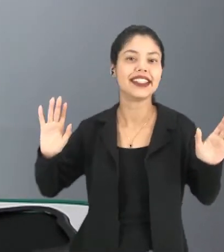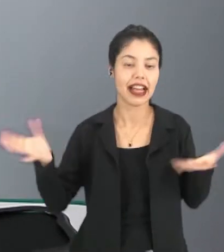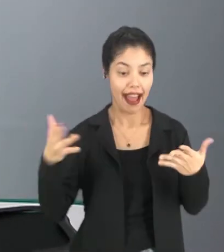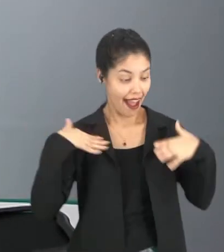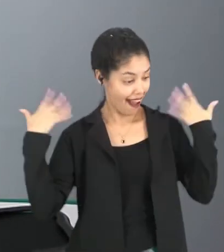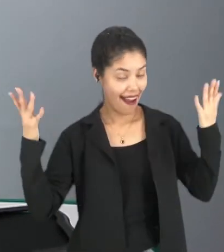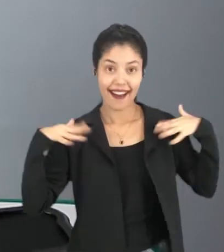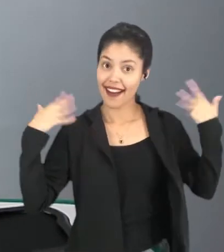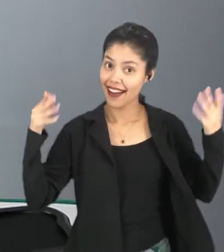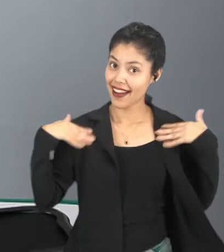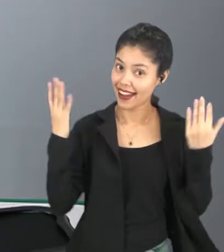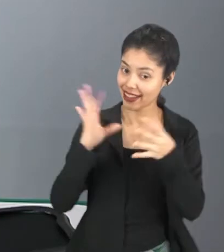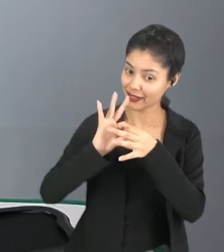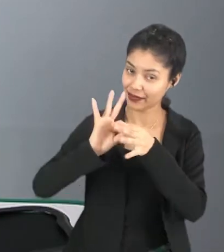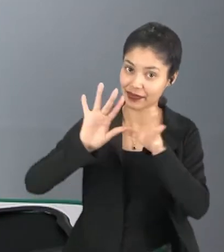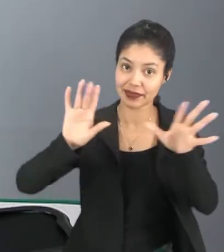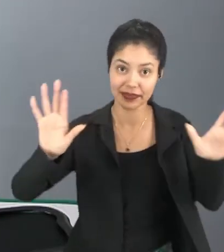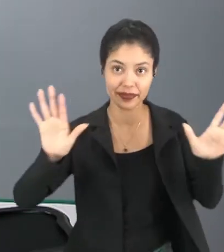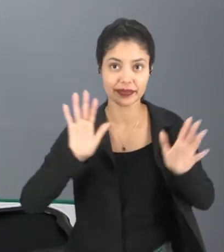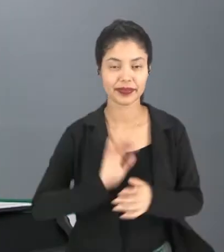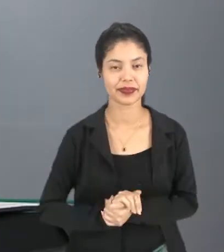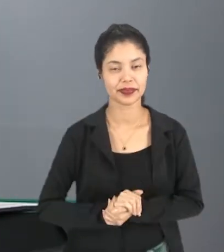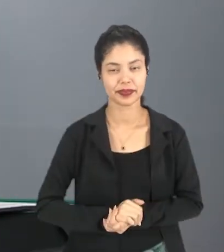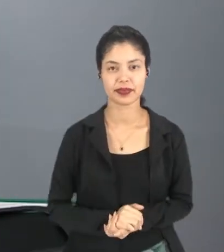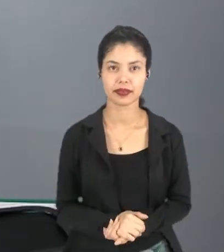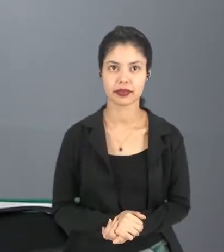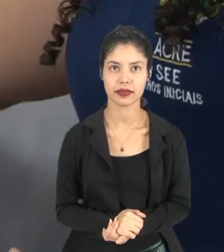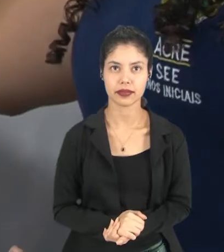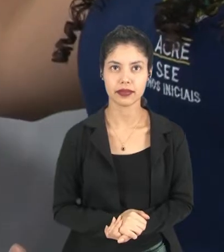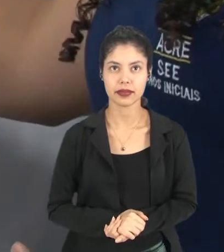são alegres e francas.